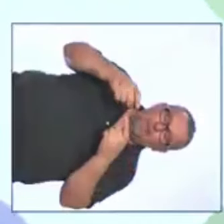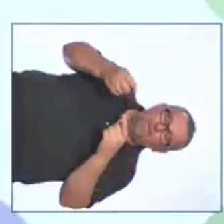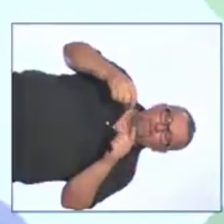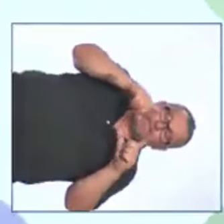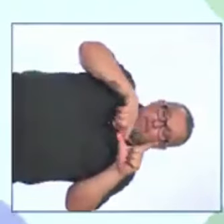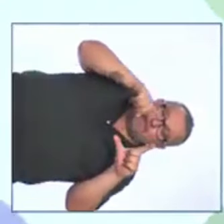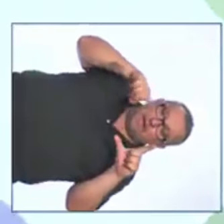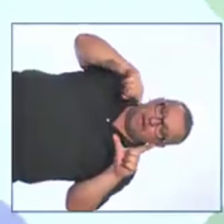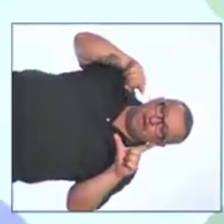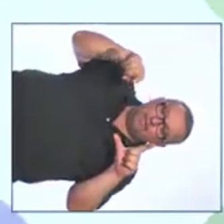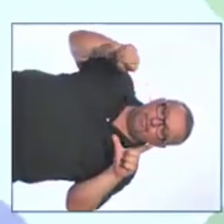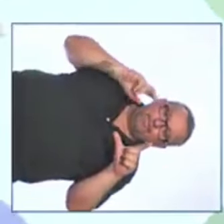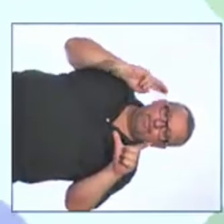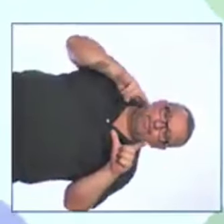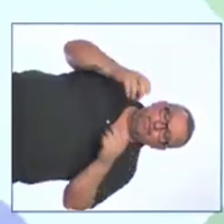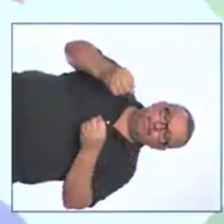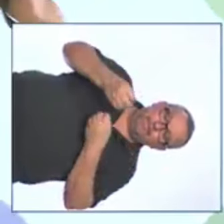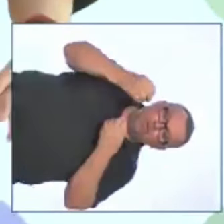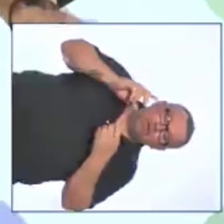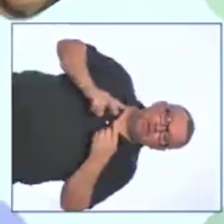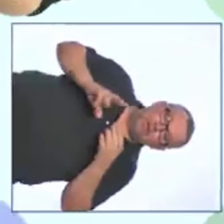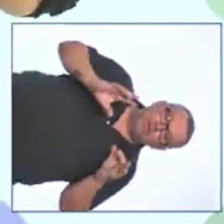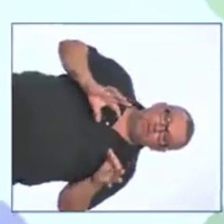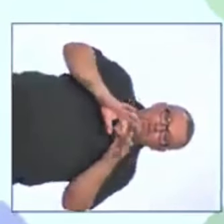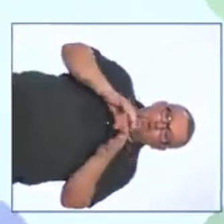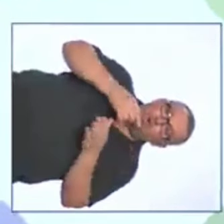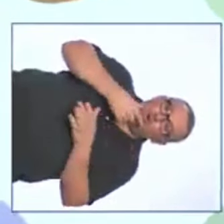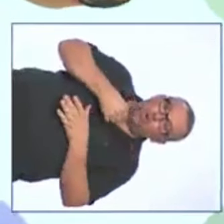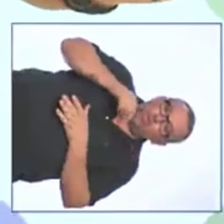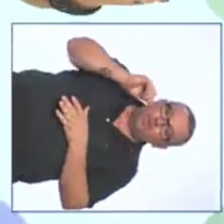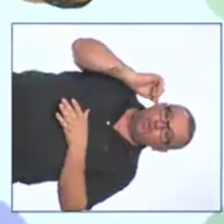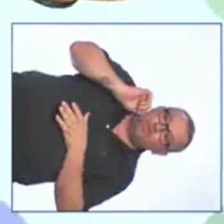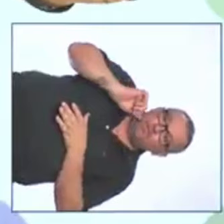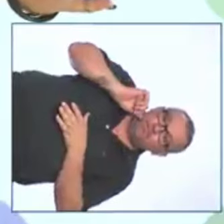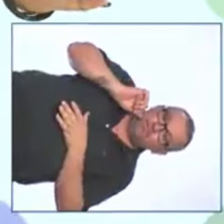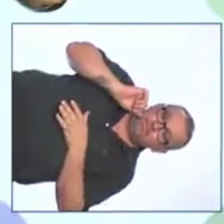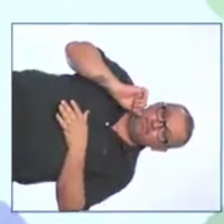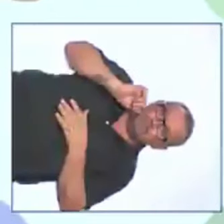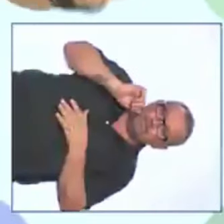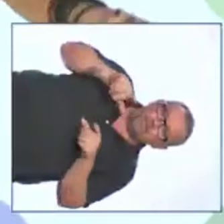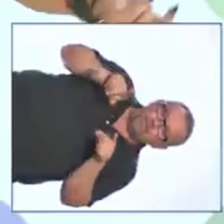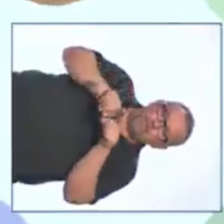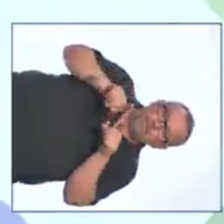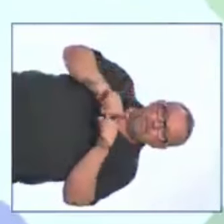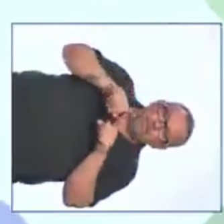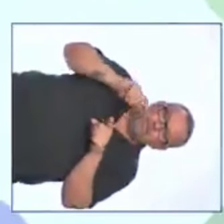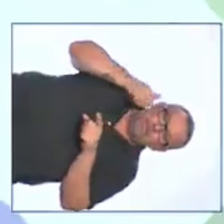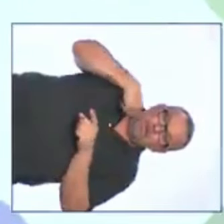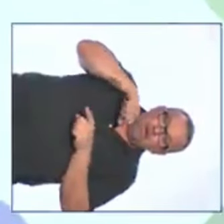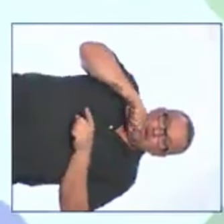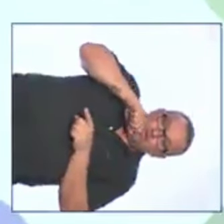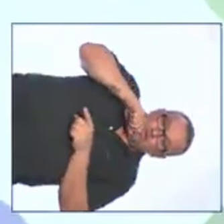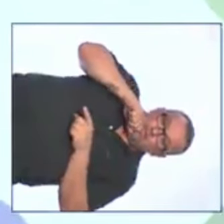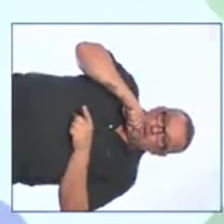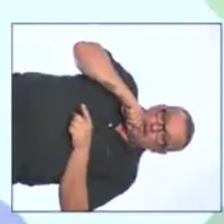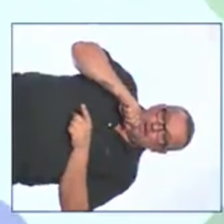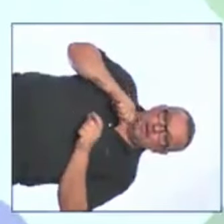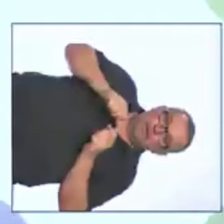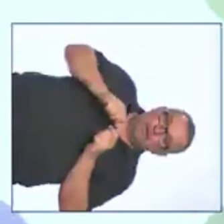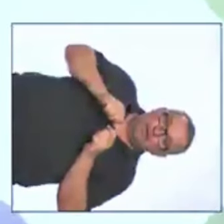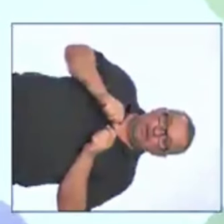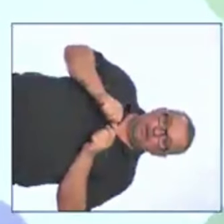tabelas normalmente os dados são sempre vinculados a homens mulheres e ah mães sem